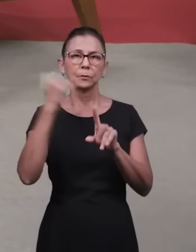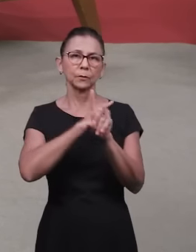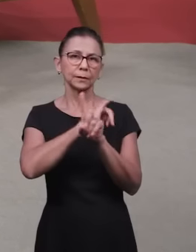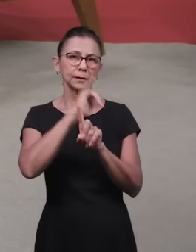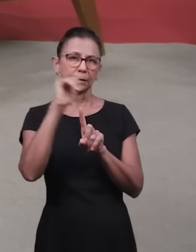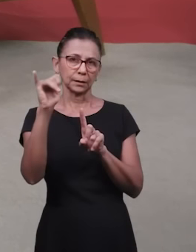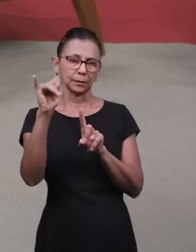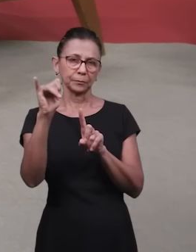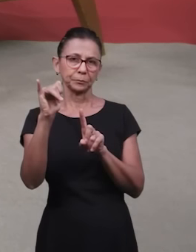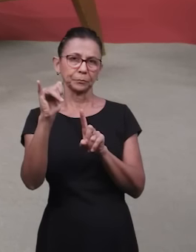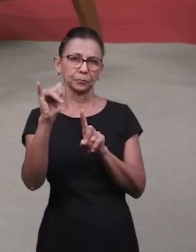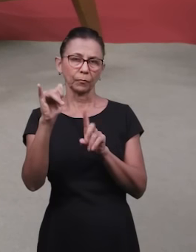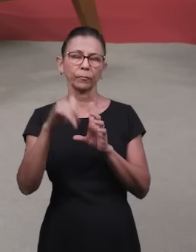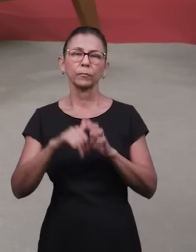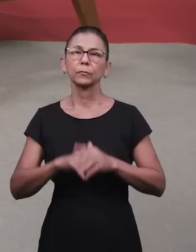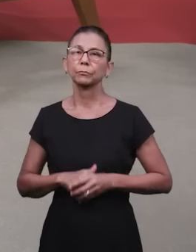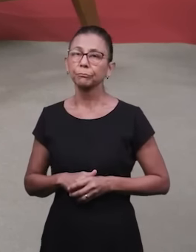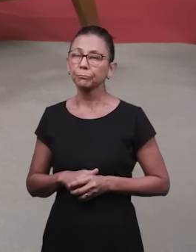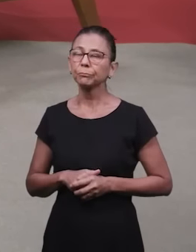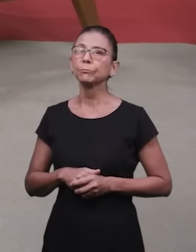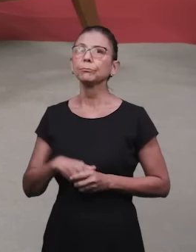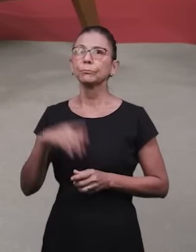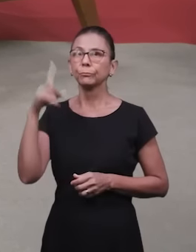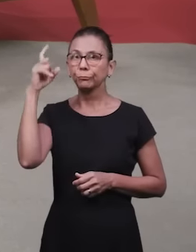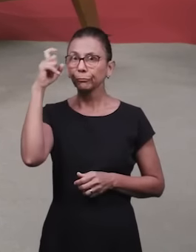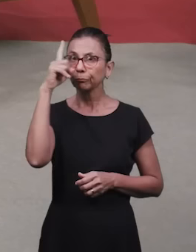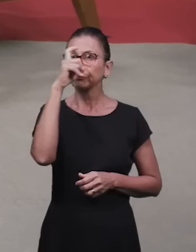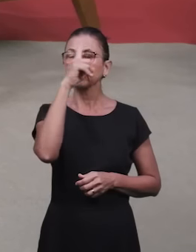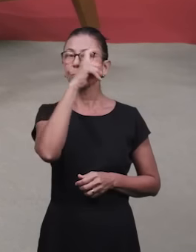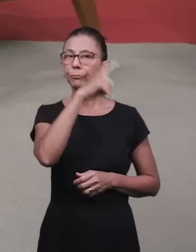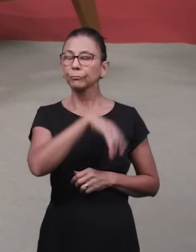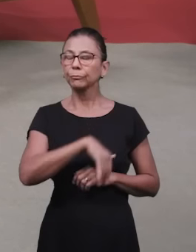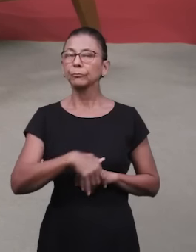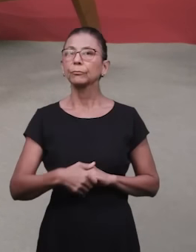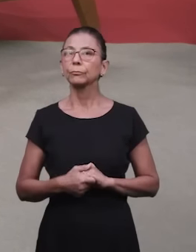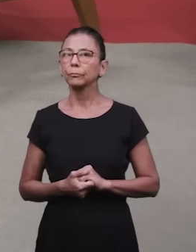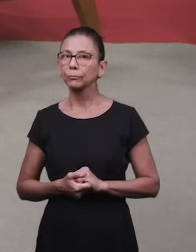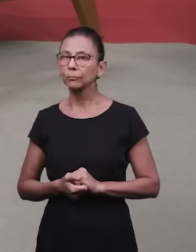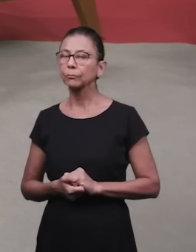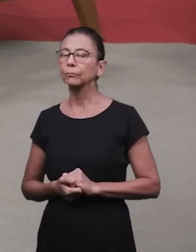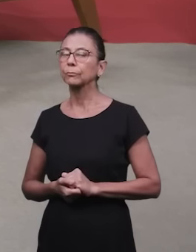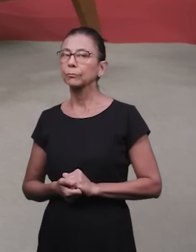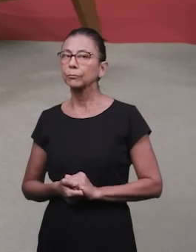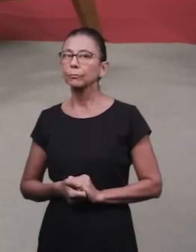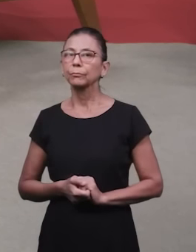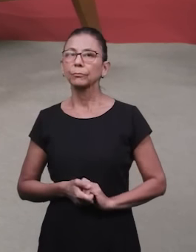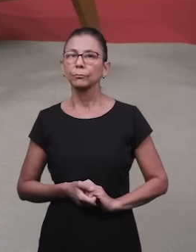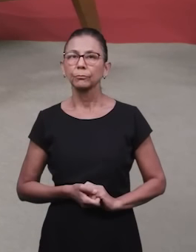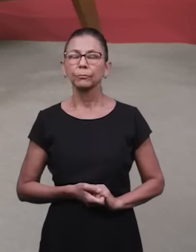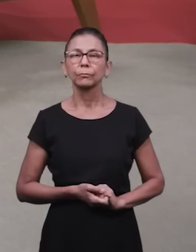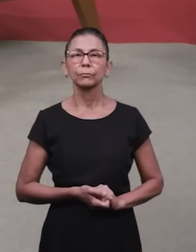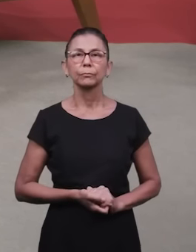profética disso aí. A grande dificuldade da abordagem da igreja que